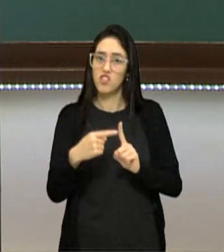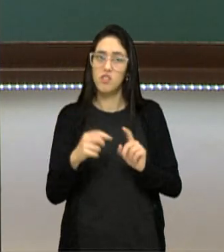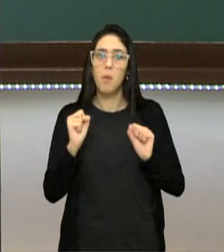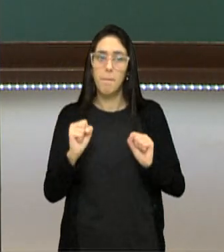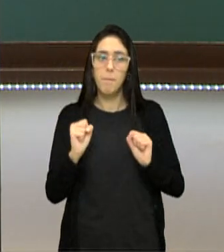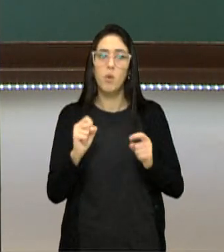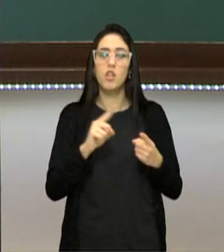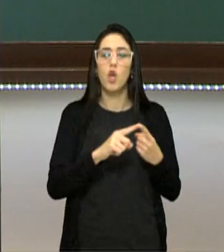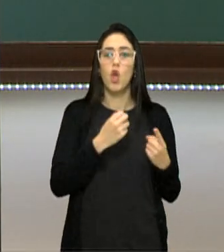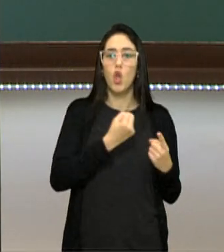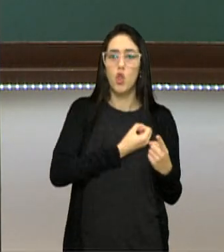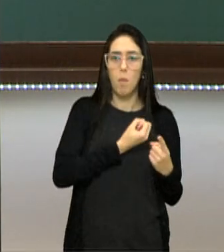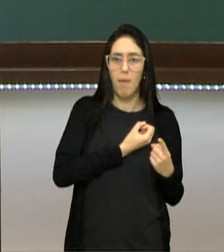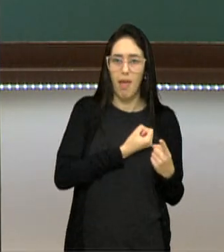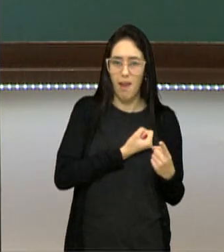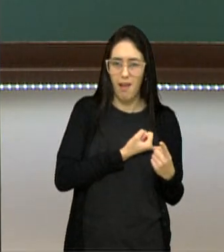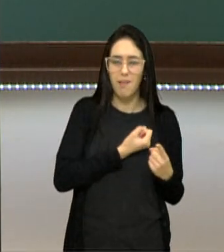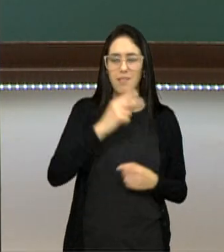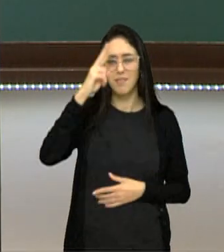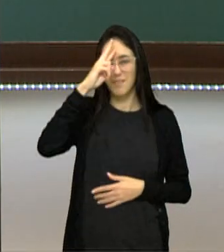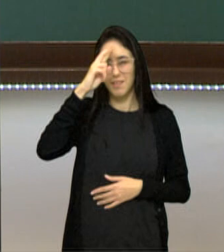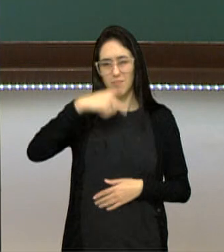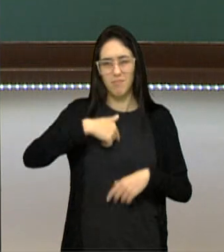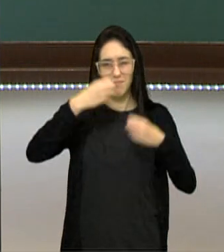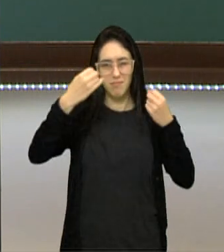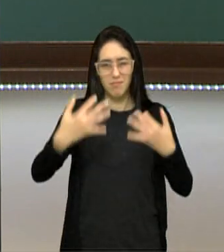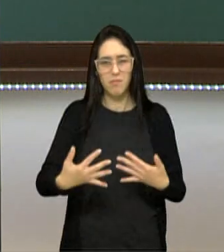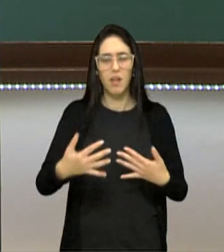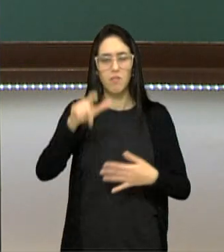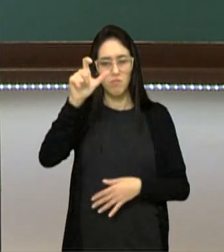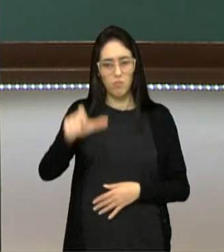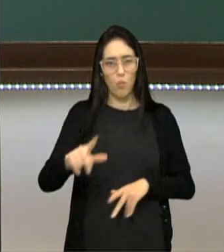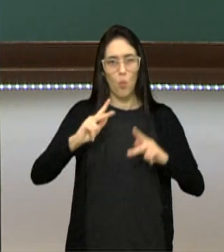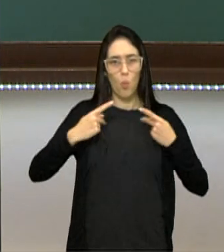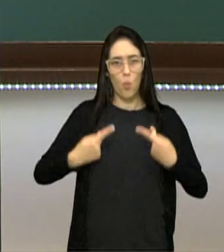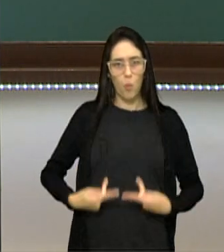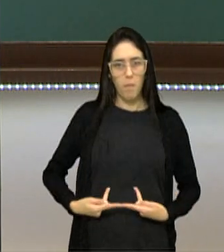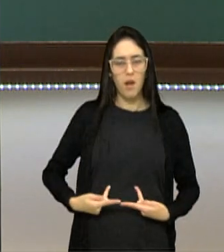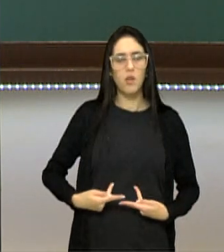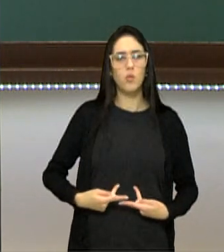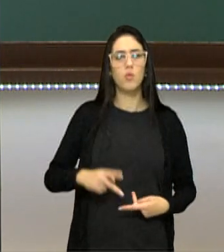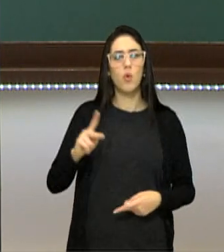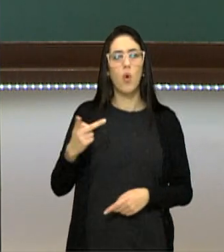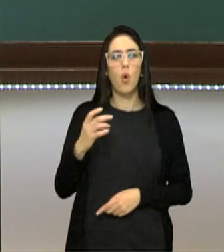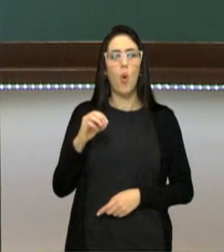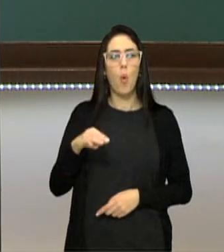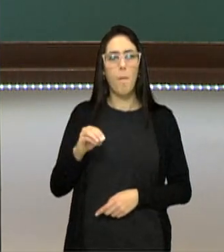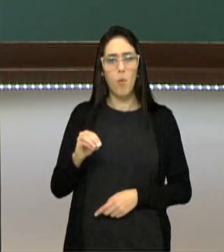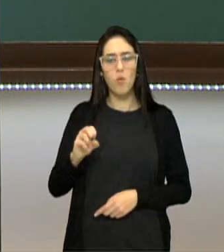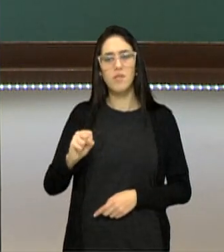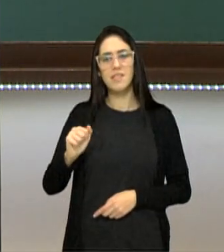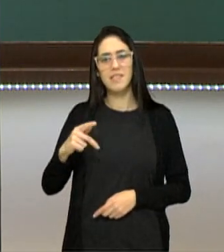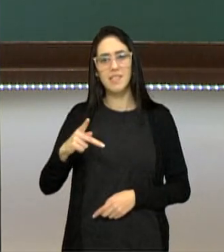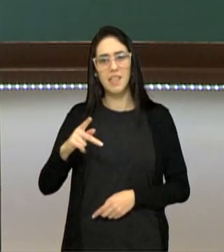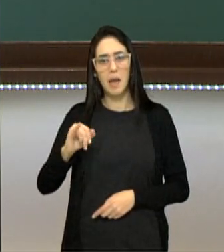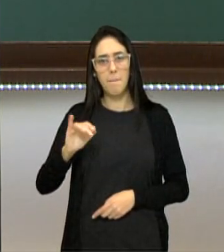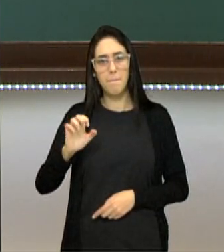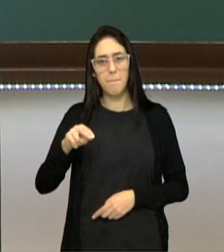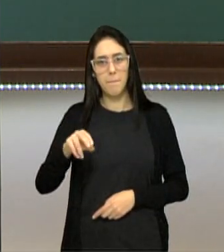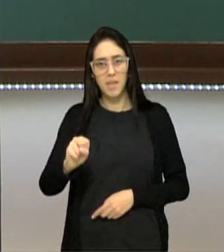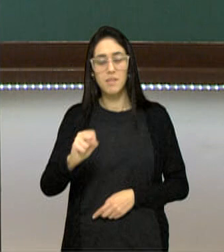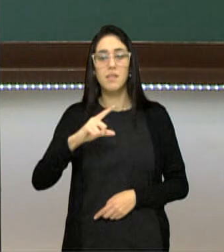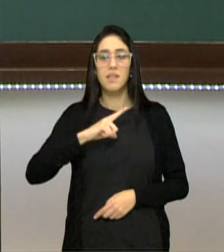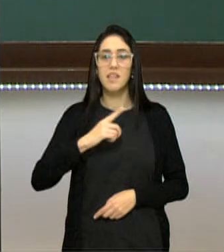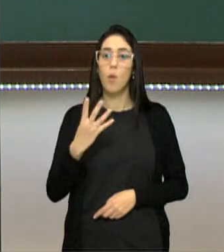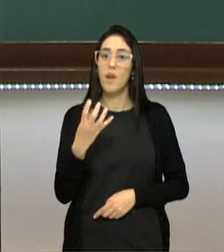numéricas, lembra que eu falei lá que a espécie humana, o Homo sapiens, ele possui 46 cromossomos por